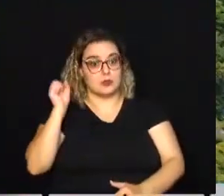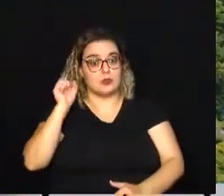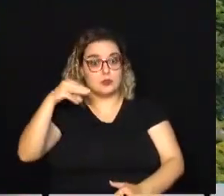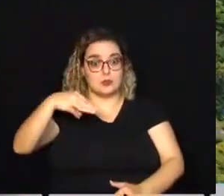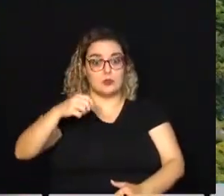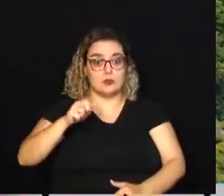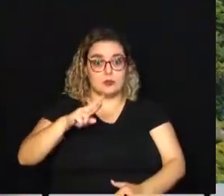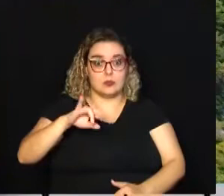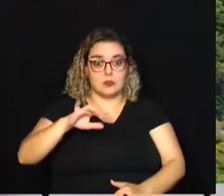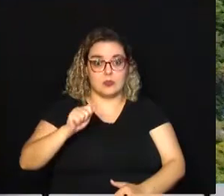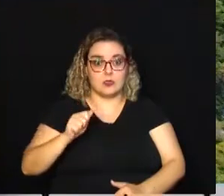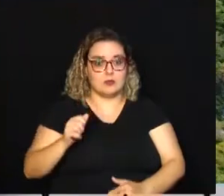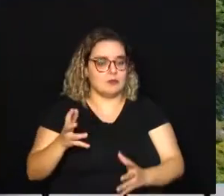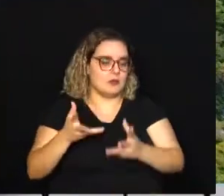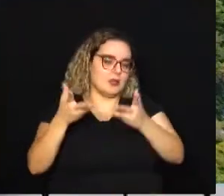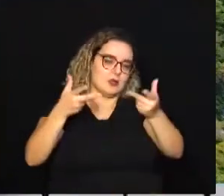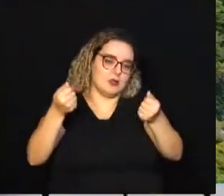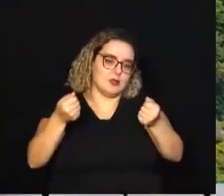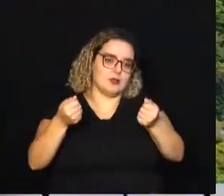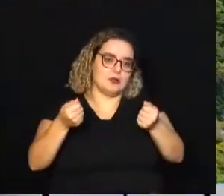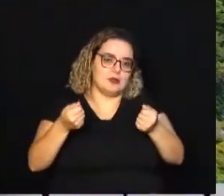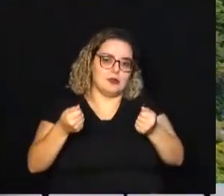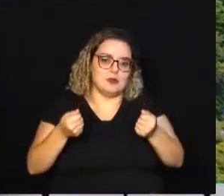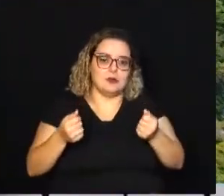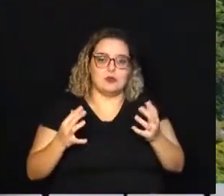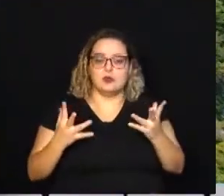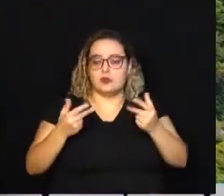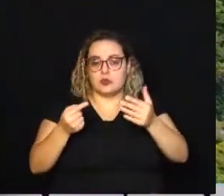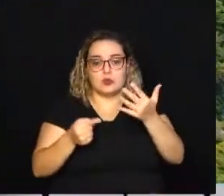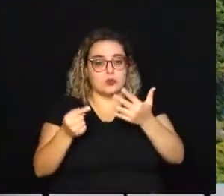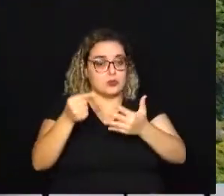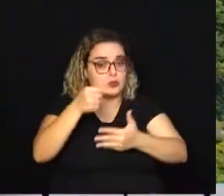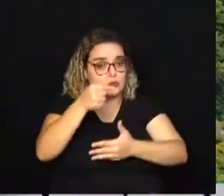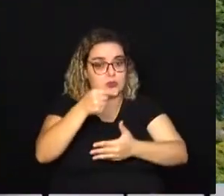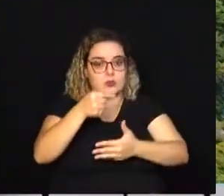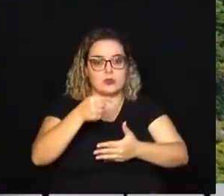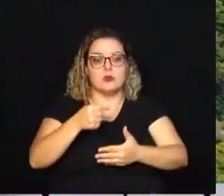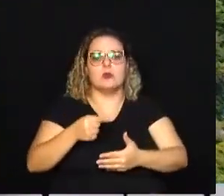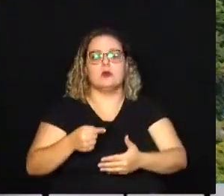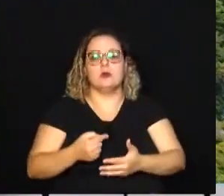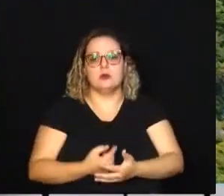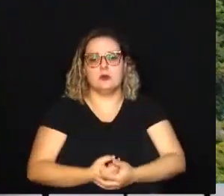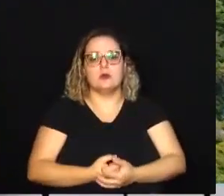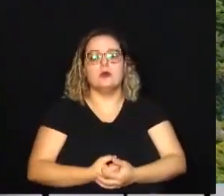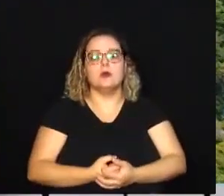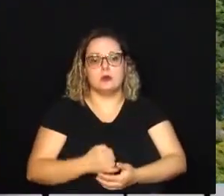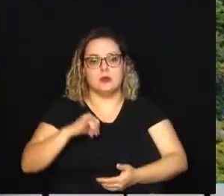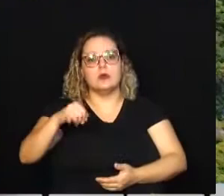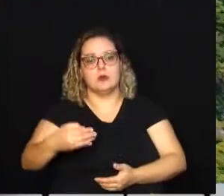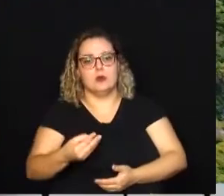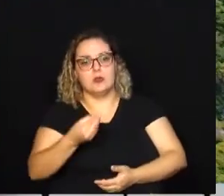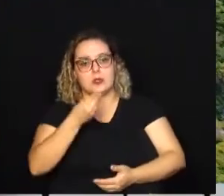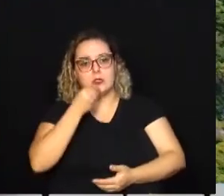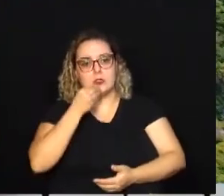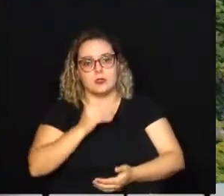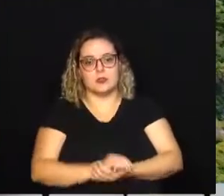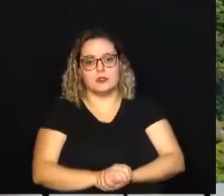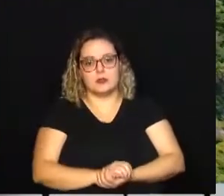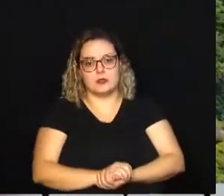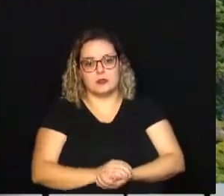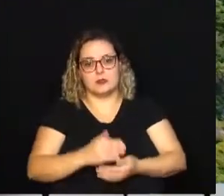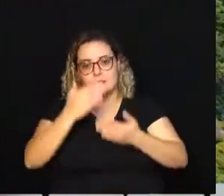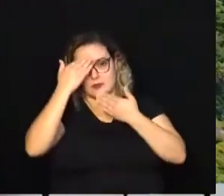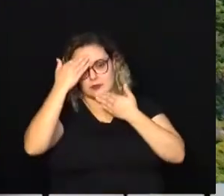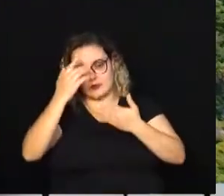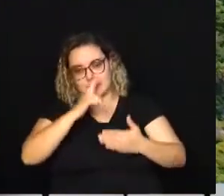Tereza, maravilhosa, espetacular, os apontamentos, as intervenções dela, muito, muito oportunas. E agradeço também o